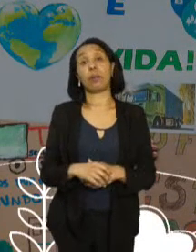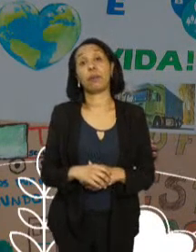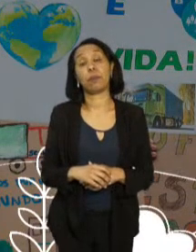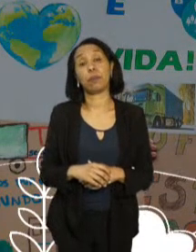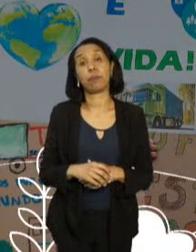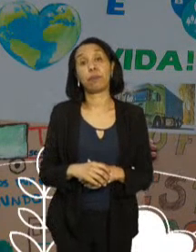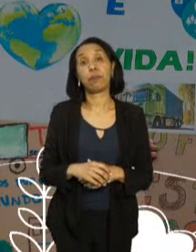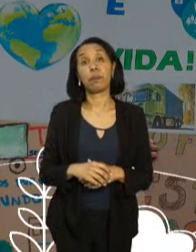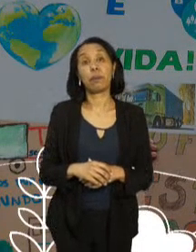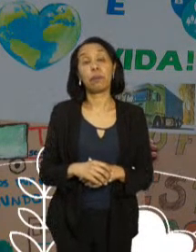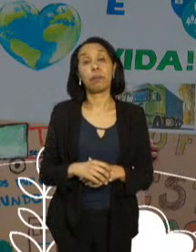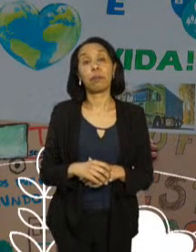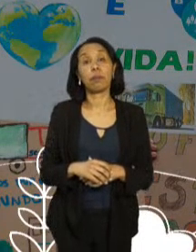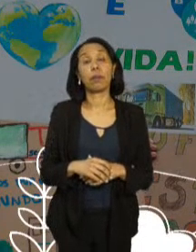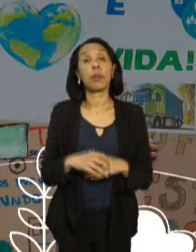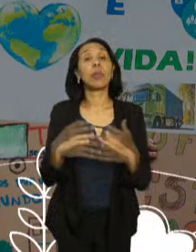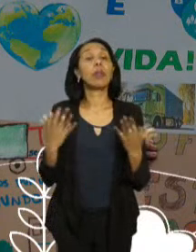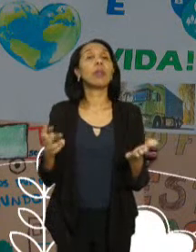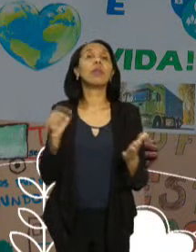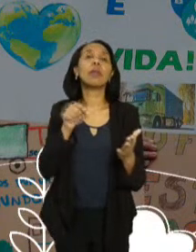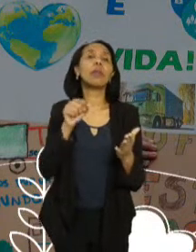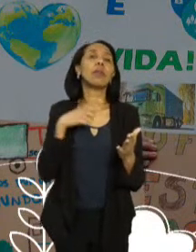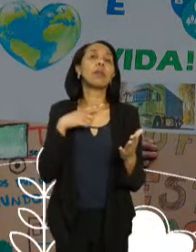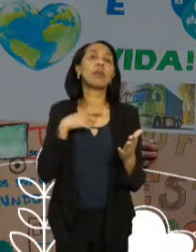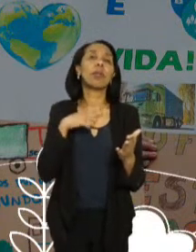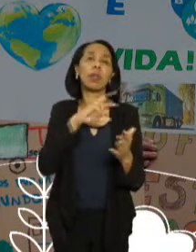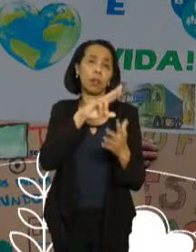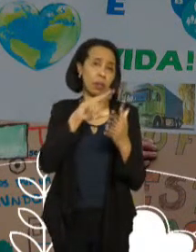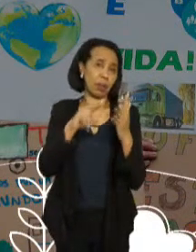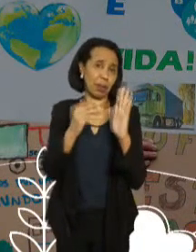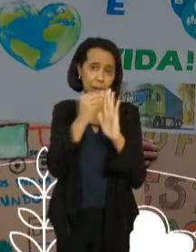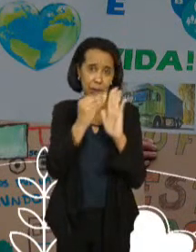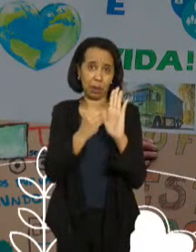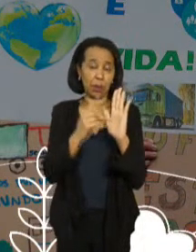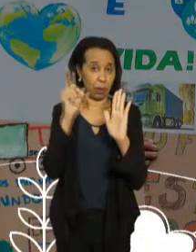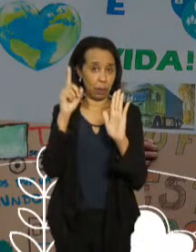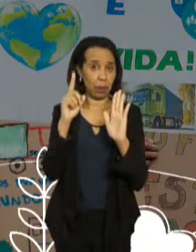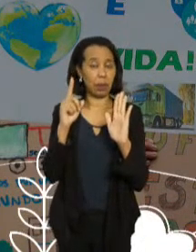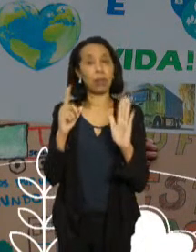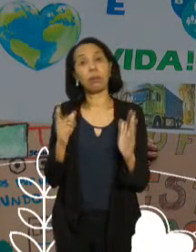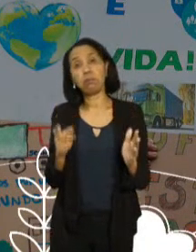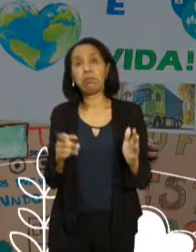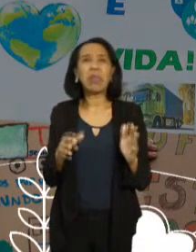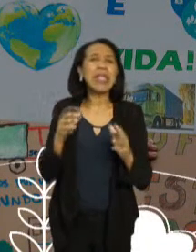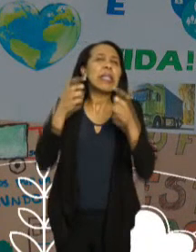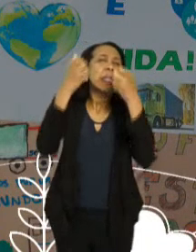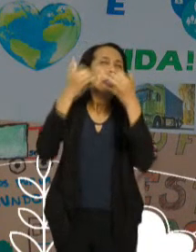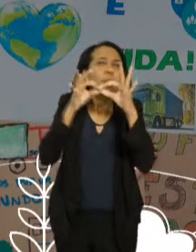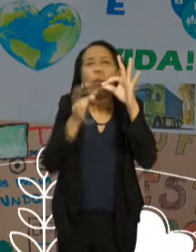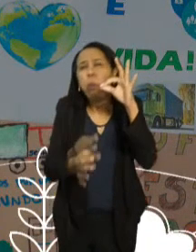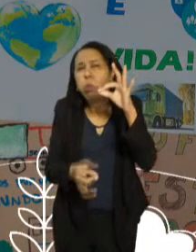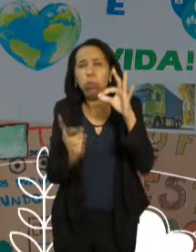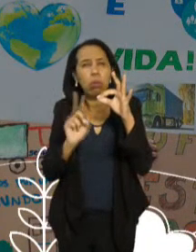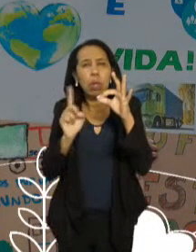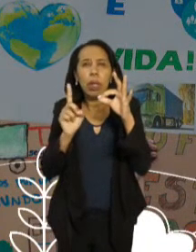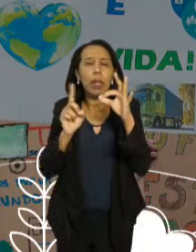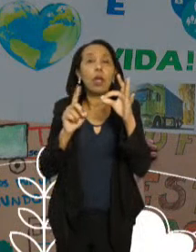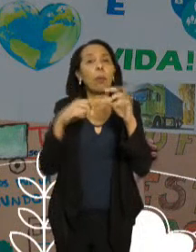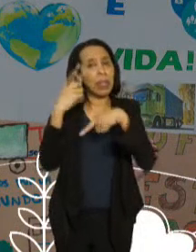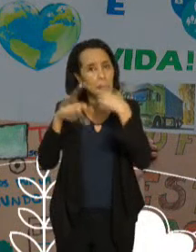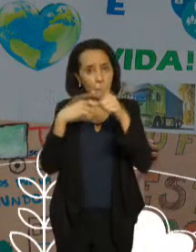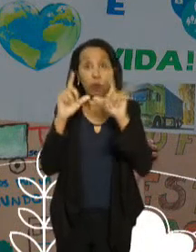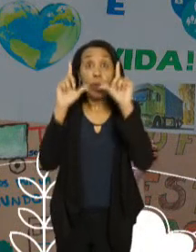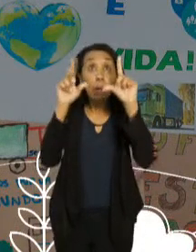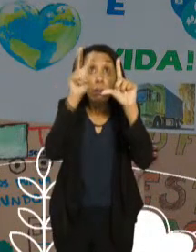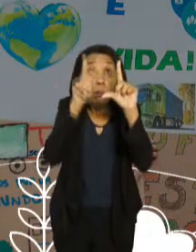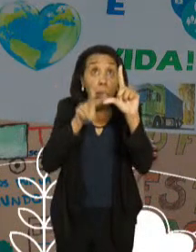Próximo. Aqui nós temos as condições, também não vale a pena entrar em detalhe, porque a apresentação fica à disposição de vocês,